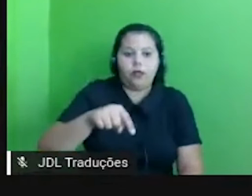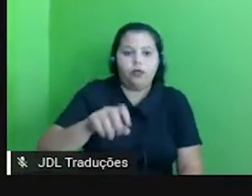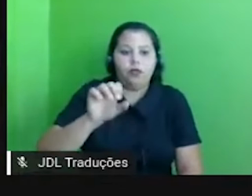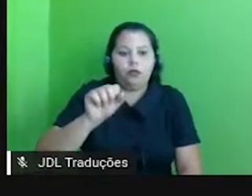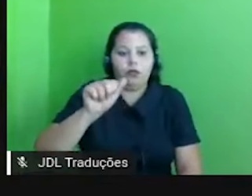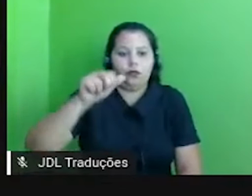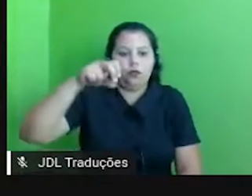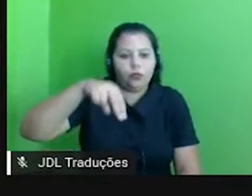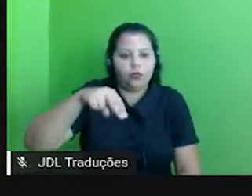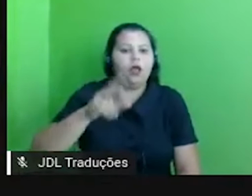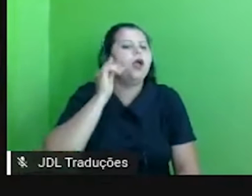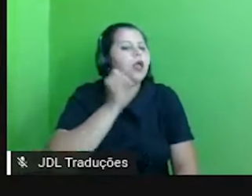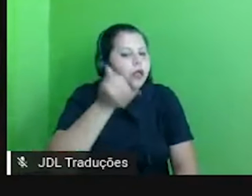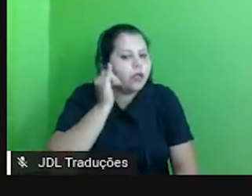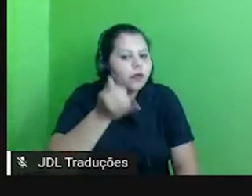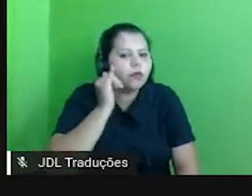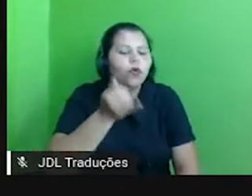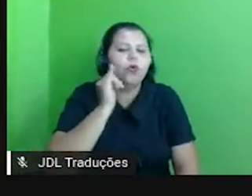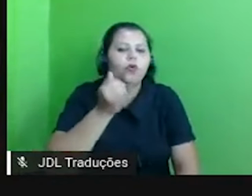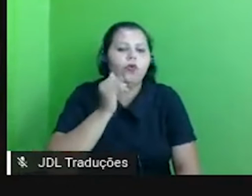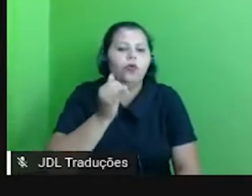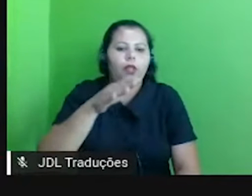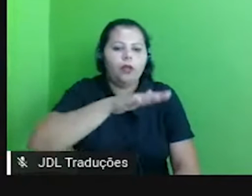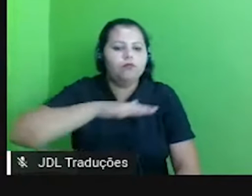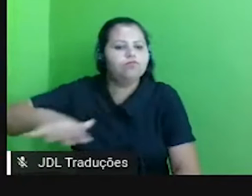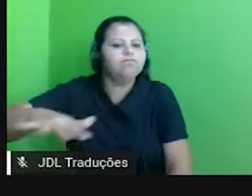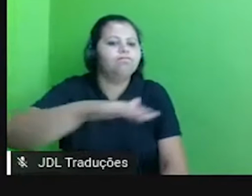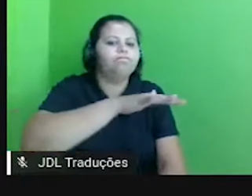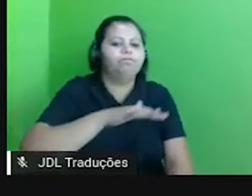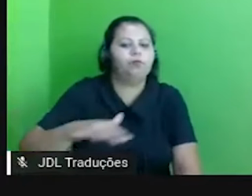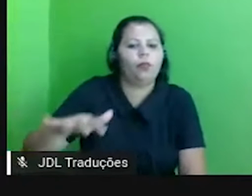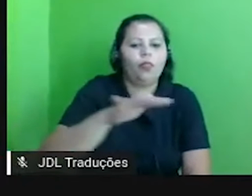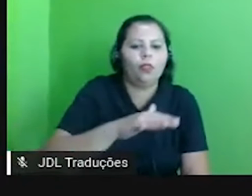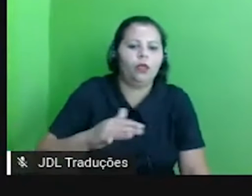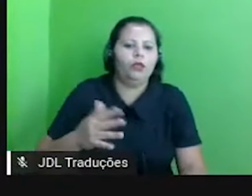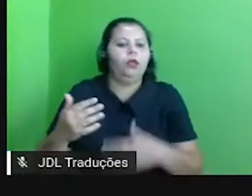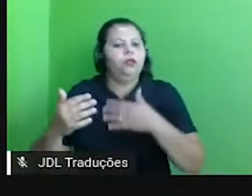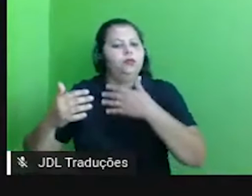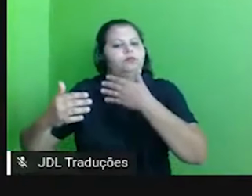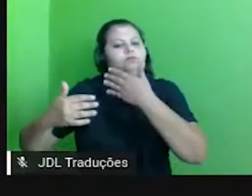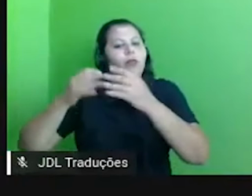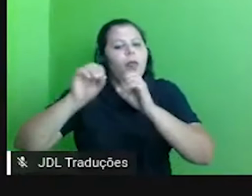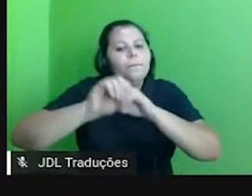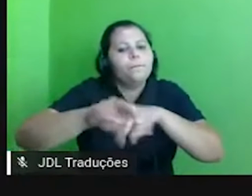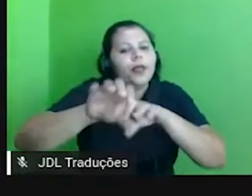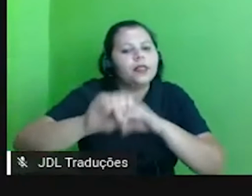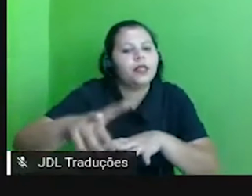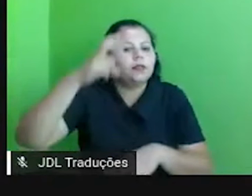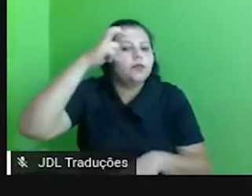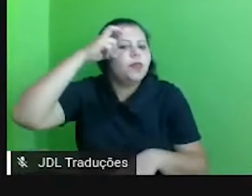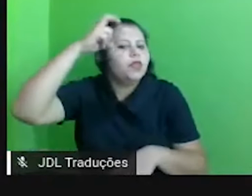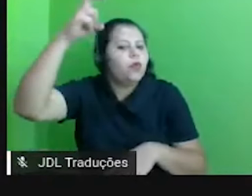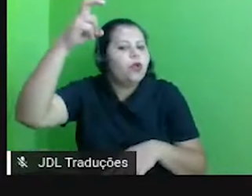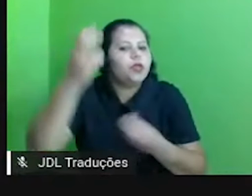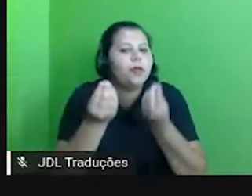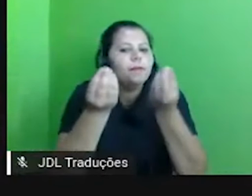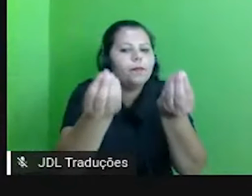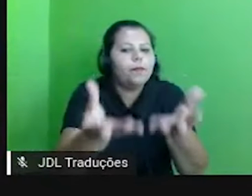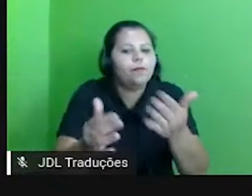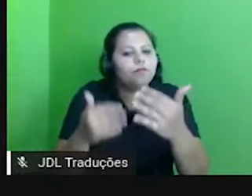mesmo contexto né que é esse contexto de passar a sabedoria o momento que você volta esses pontos